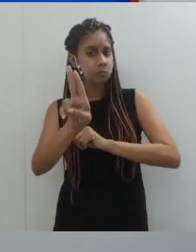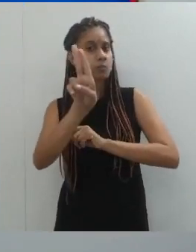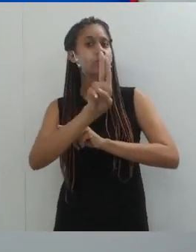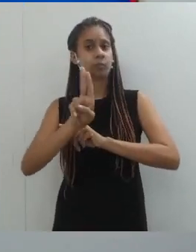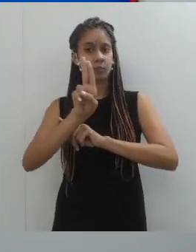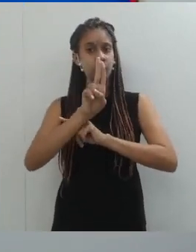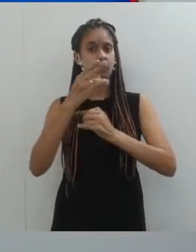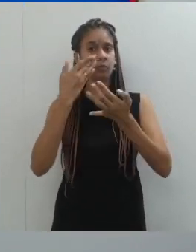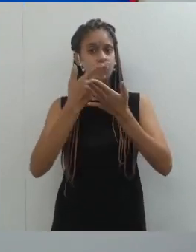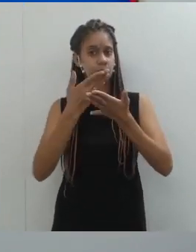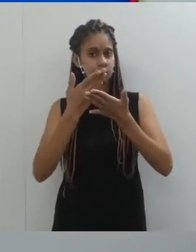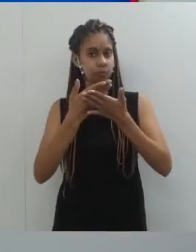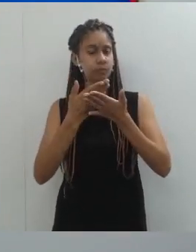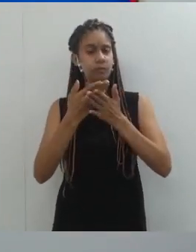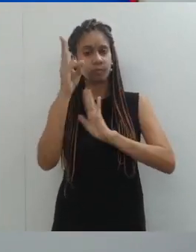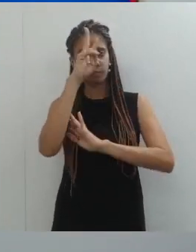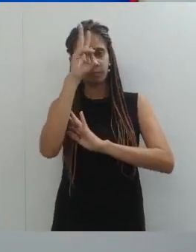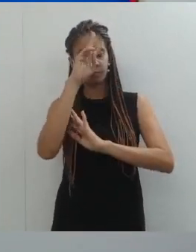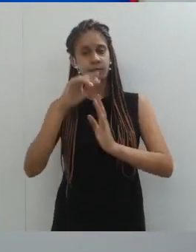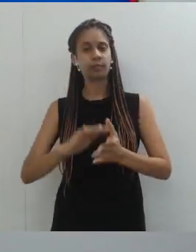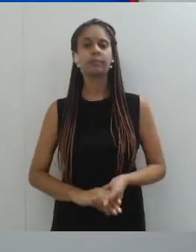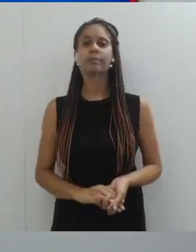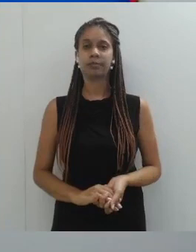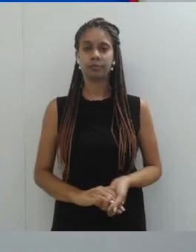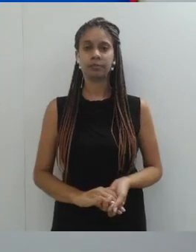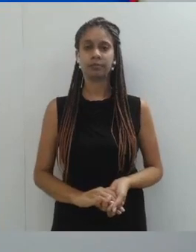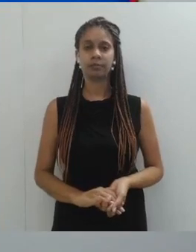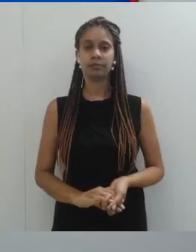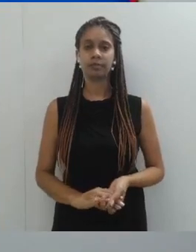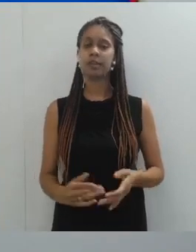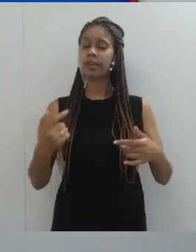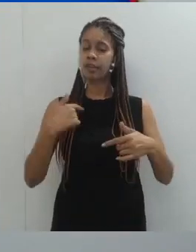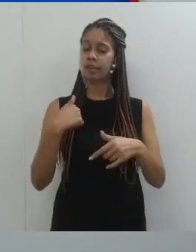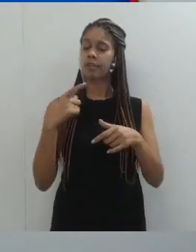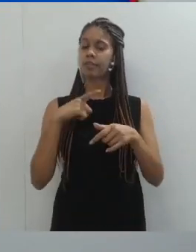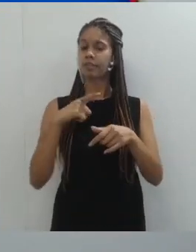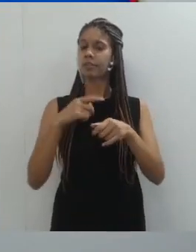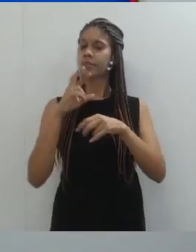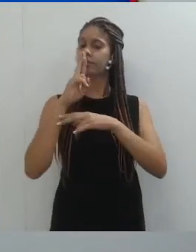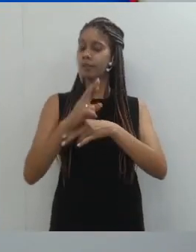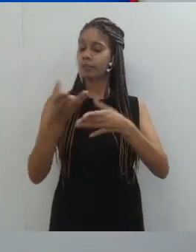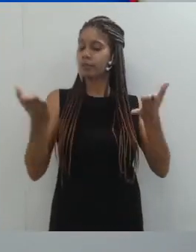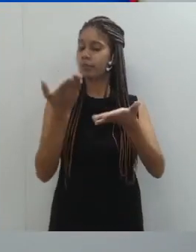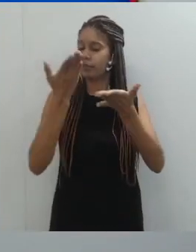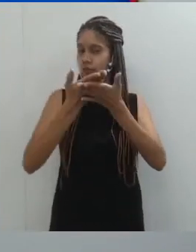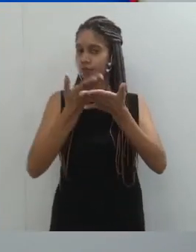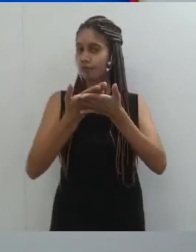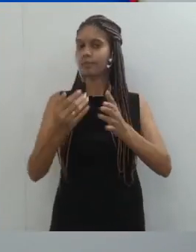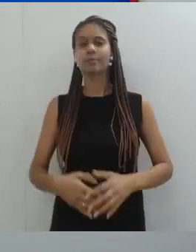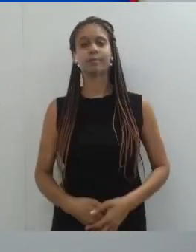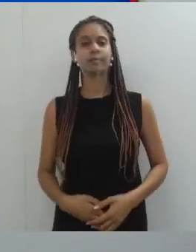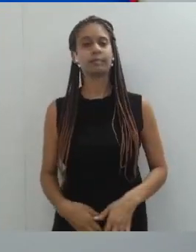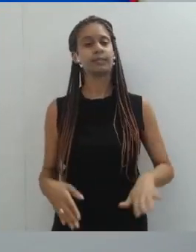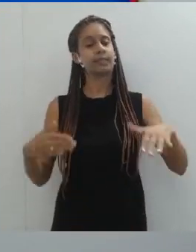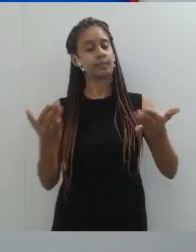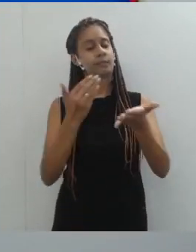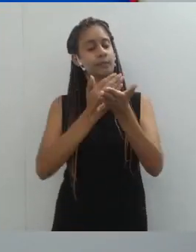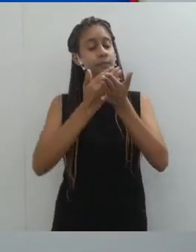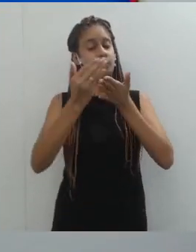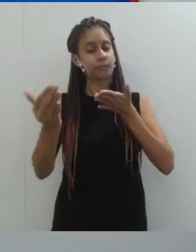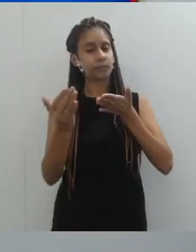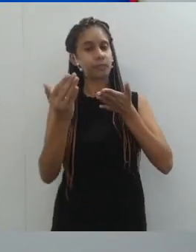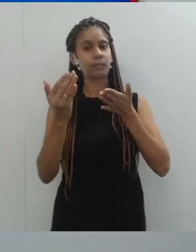as perguntas corretas, para as quais eu vou buscar responder na nossa aula de hoje. Então, vamos começar